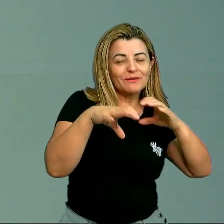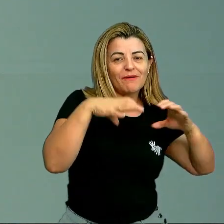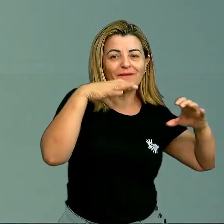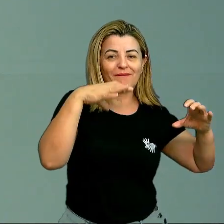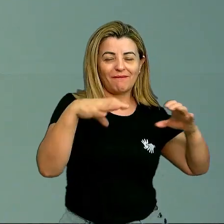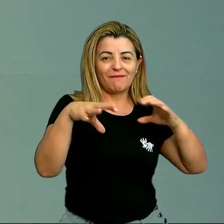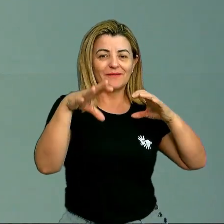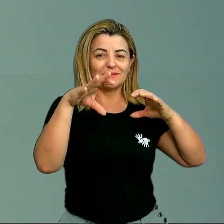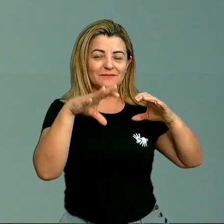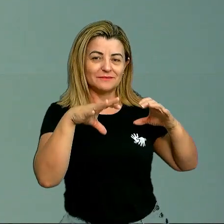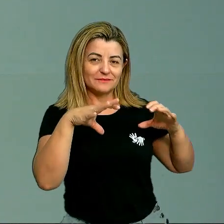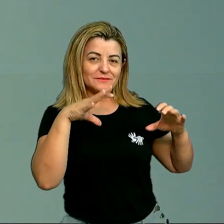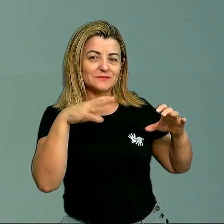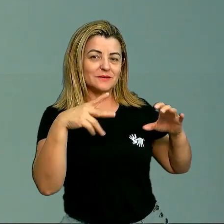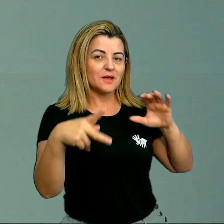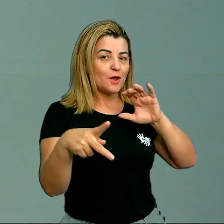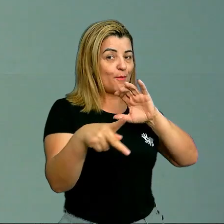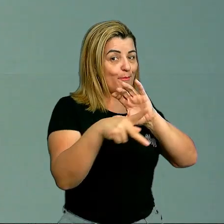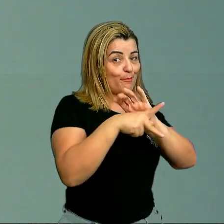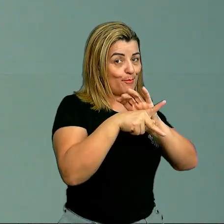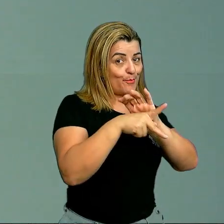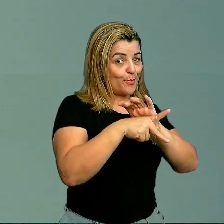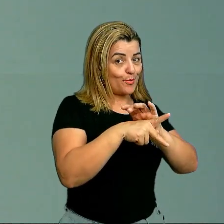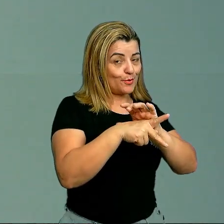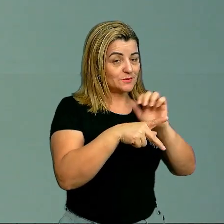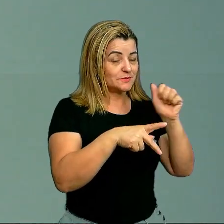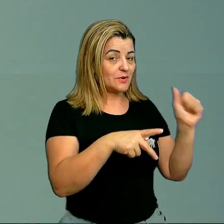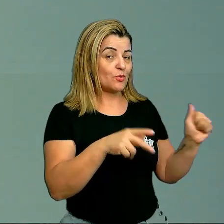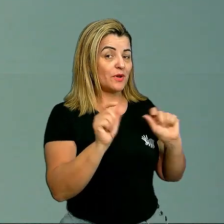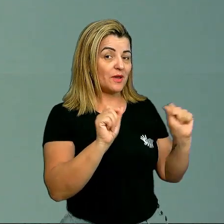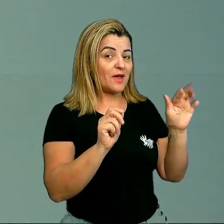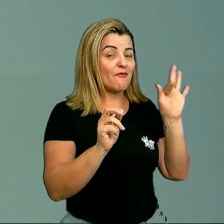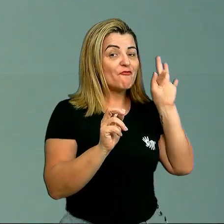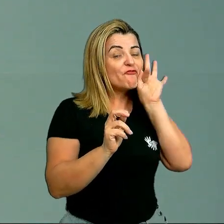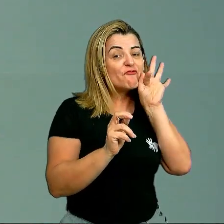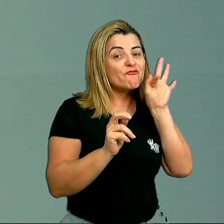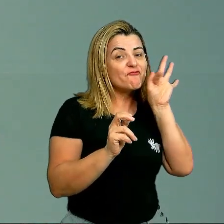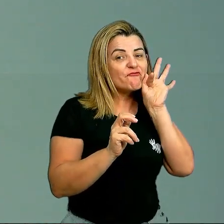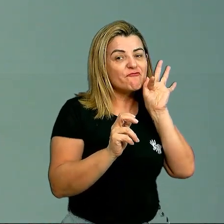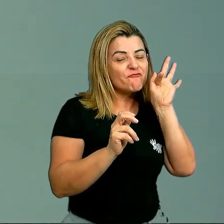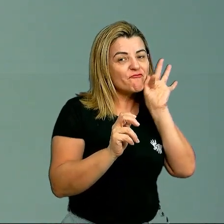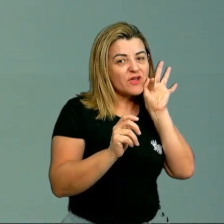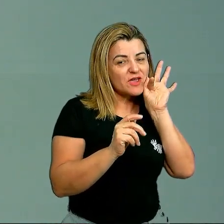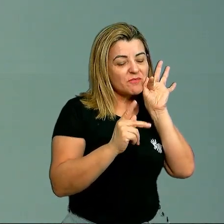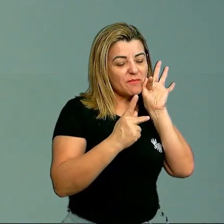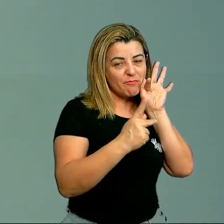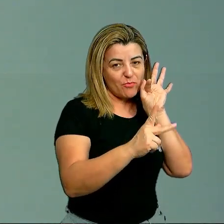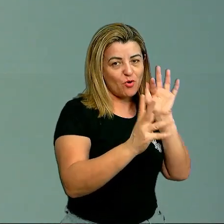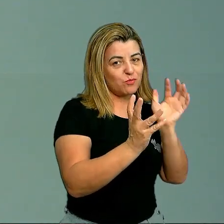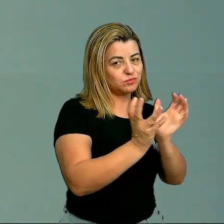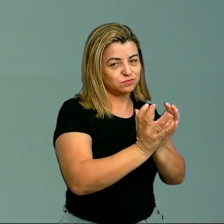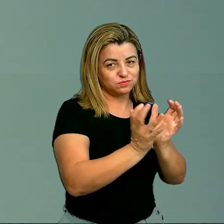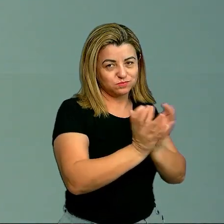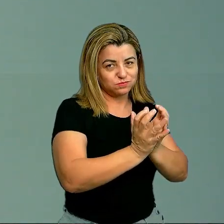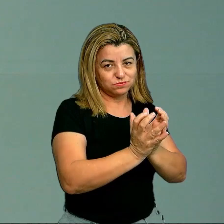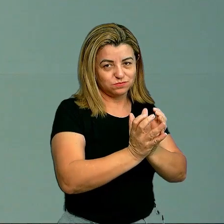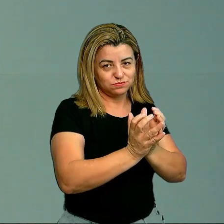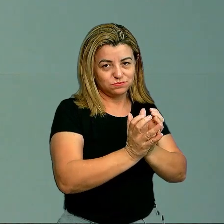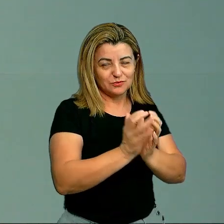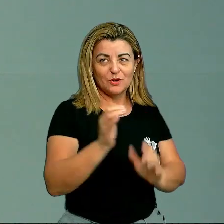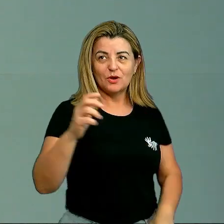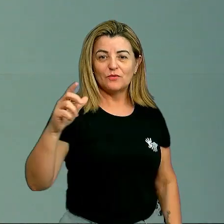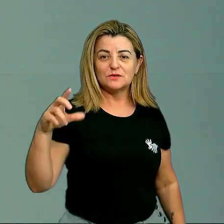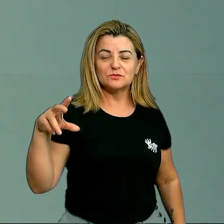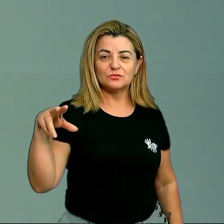encantar a da sua espécie, a fêmea da sua espécie. Não uma fêmea que está passando lá, viu o cântico e se interessou.